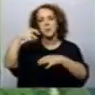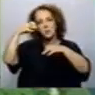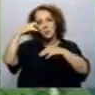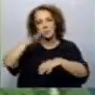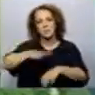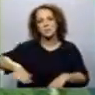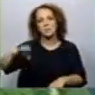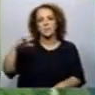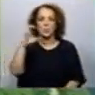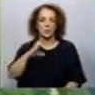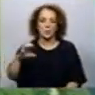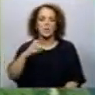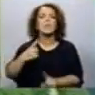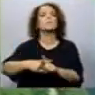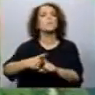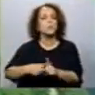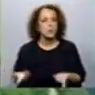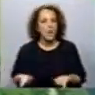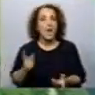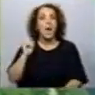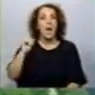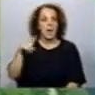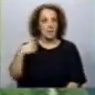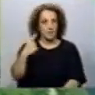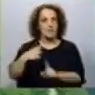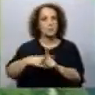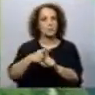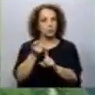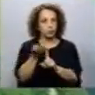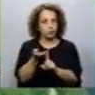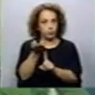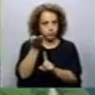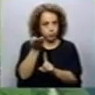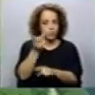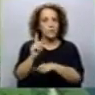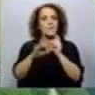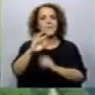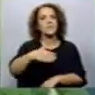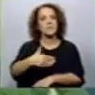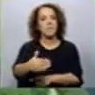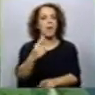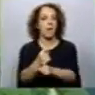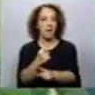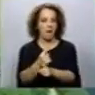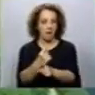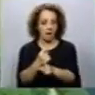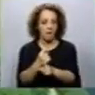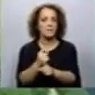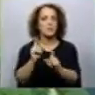território do continente. Temperaturas? As temperaturas de amanhã vão subir um pouco, depois vão se manter no fim de semana e, em